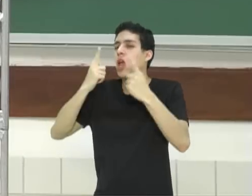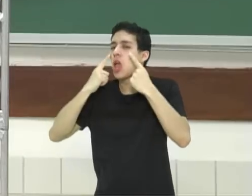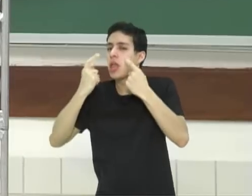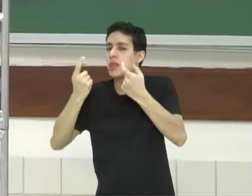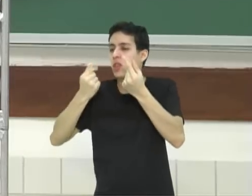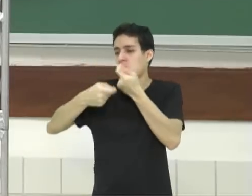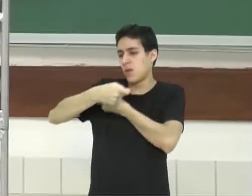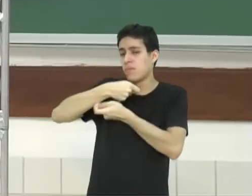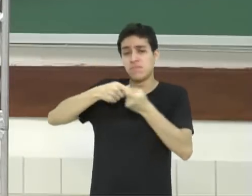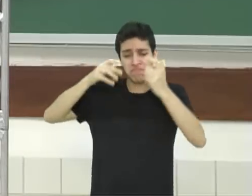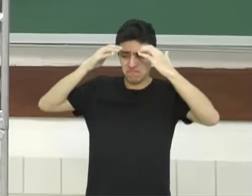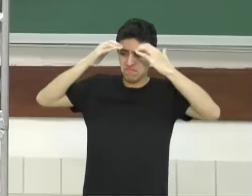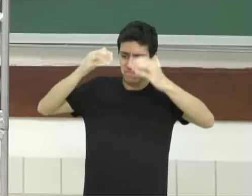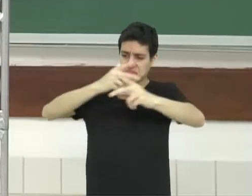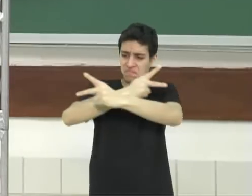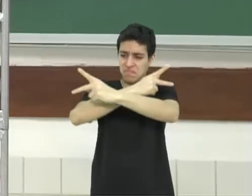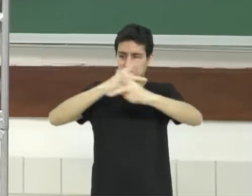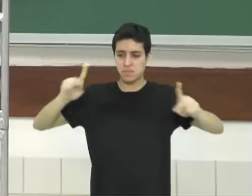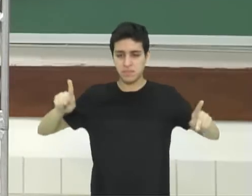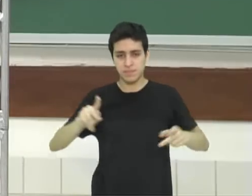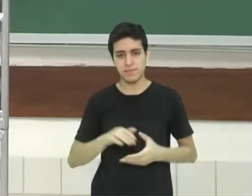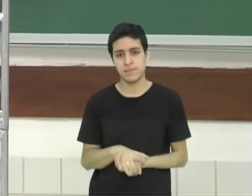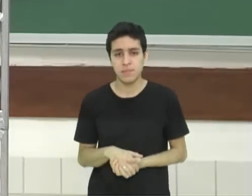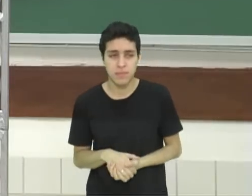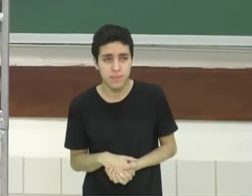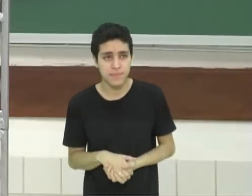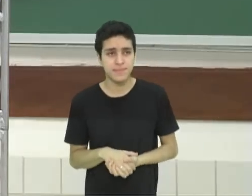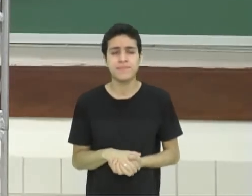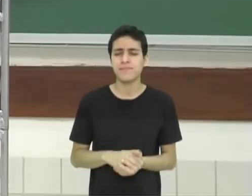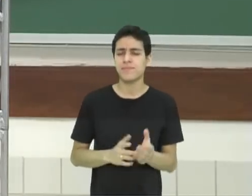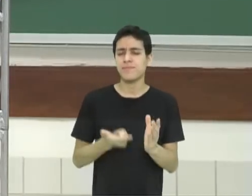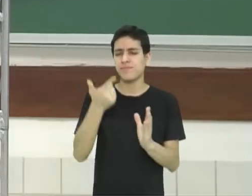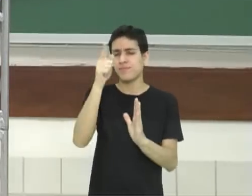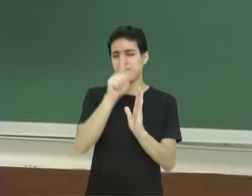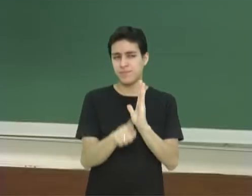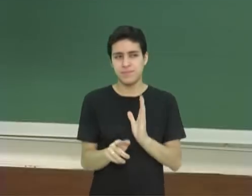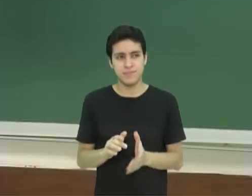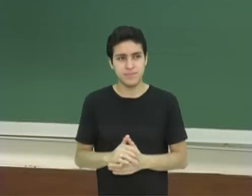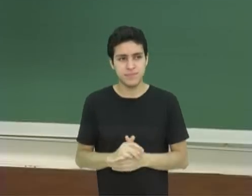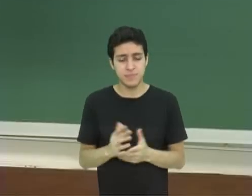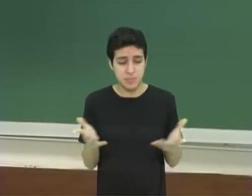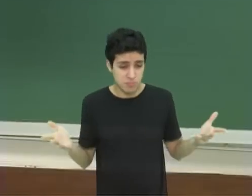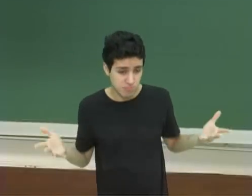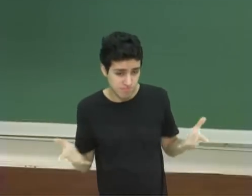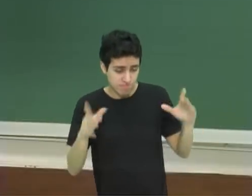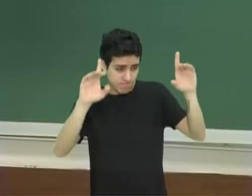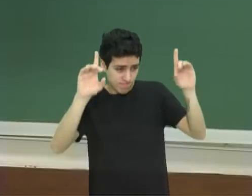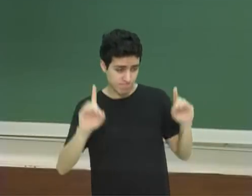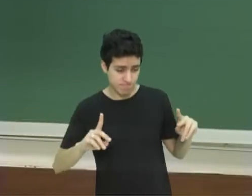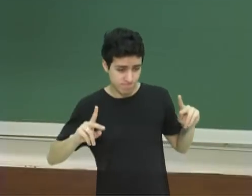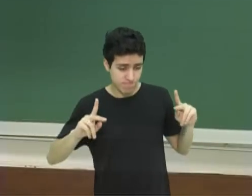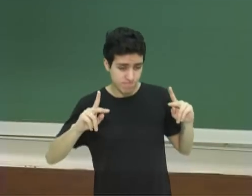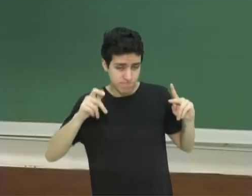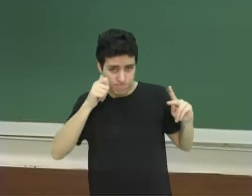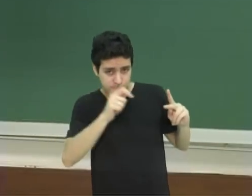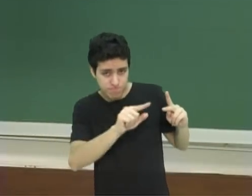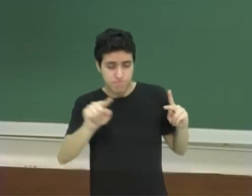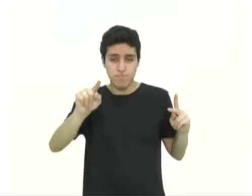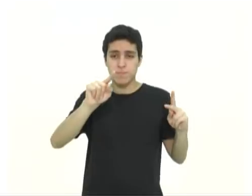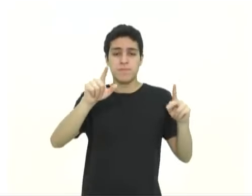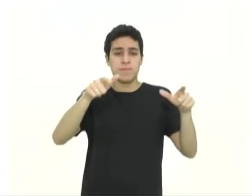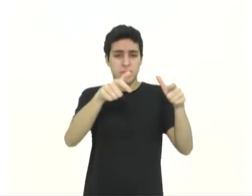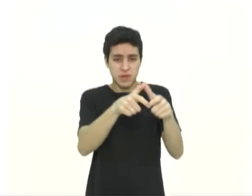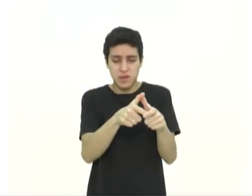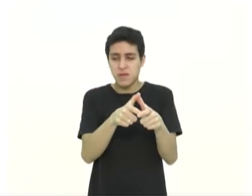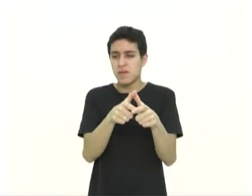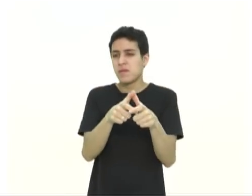são respeitados. Bom, mais um quiz aí rapidinho. Promover os direitos das mulheres, das crianças, das minorias e das